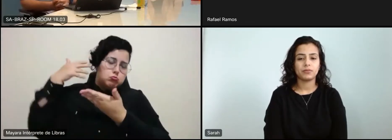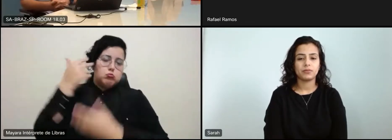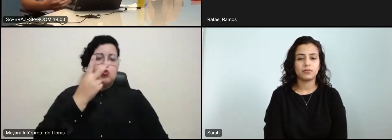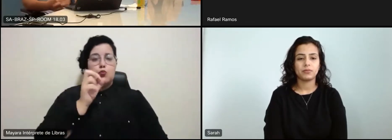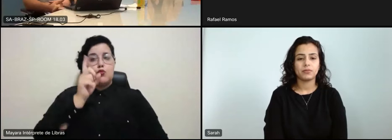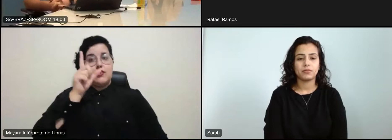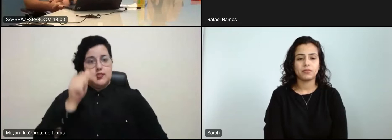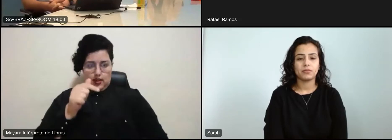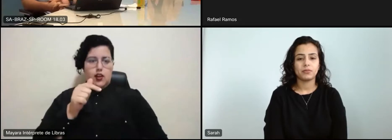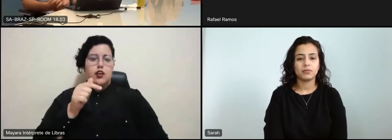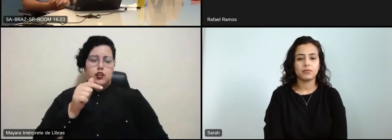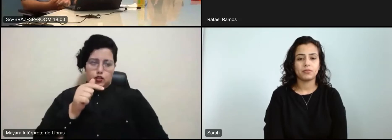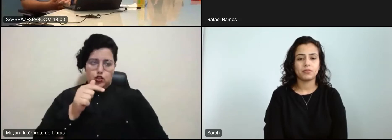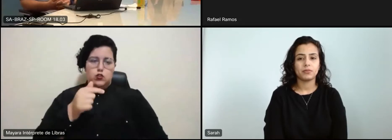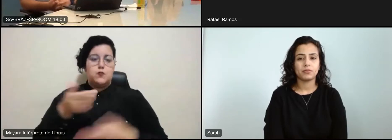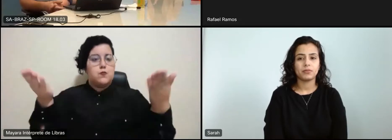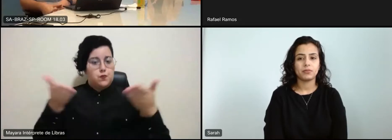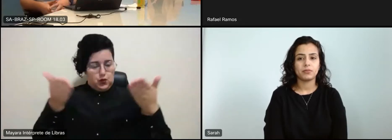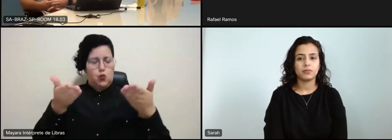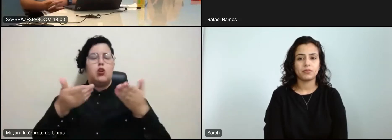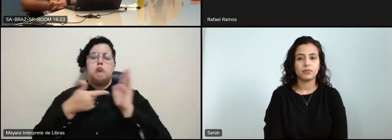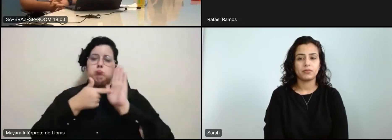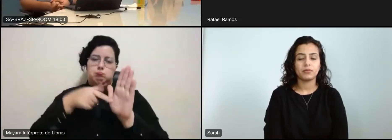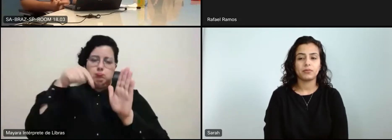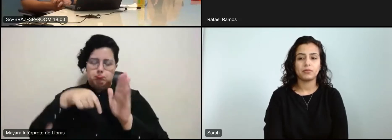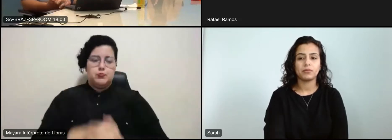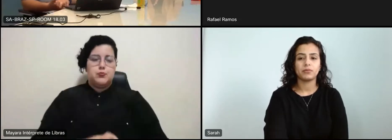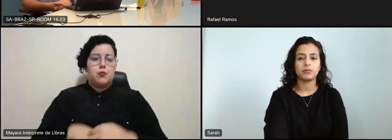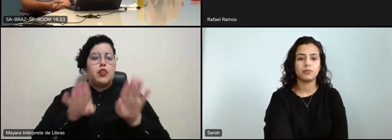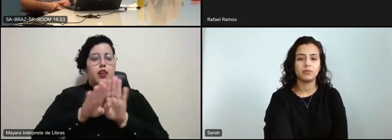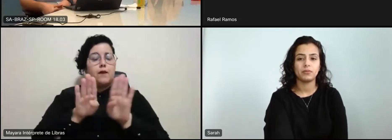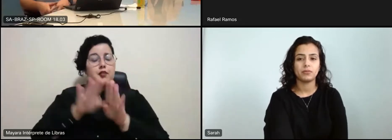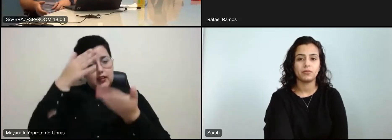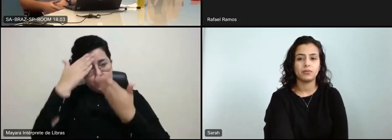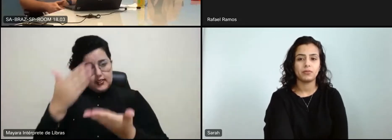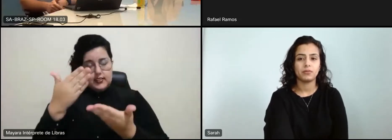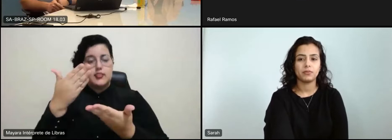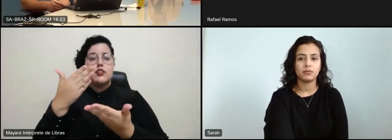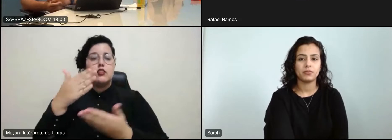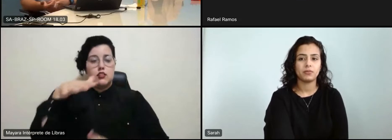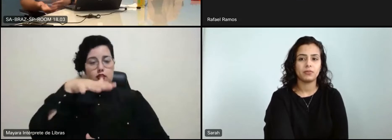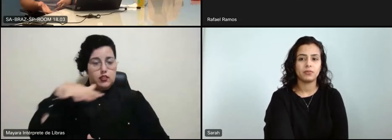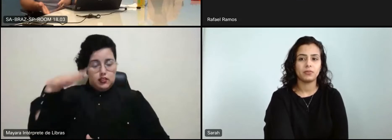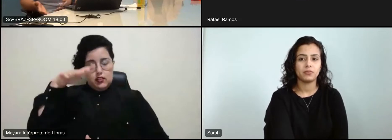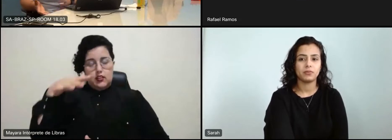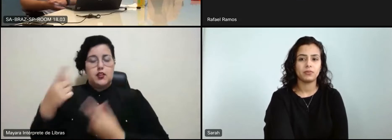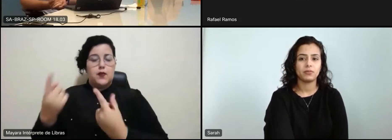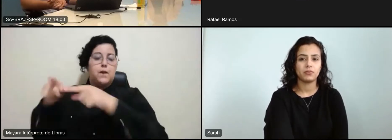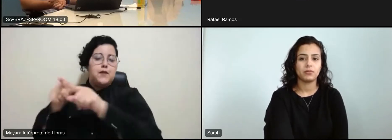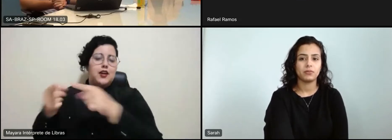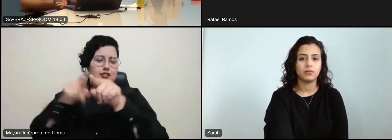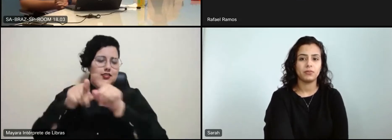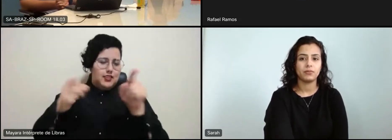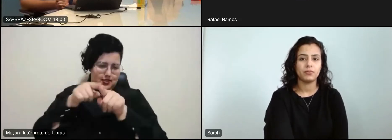de pertencer a mais esse painel. Aproveitamos também para agradecer aos nossos parceiros, tanto locais quanto